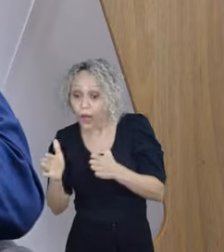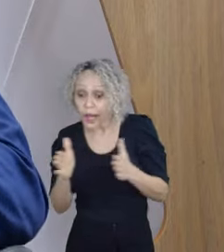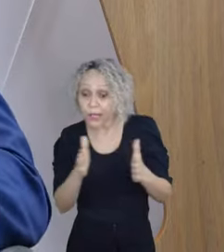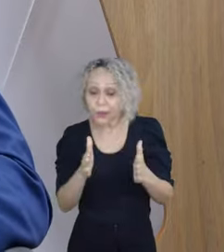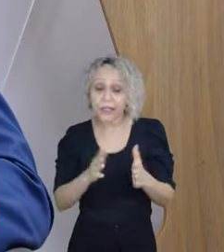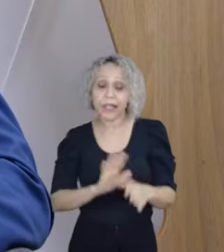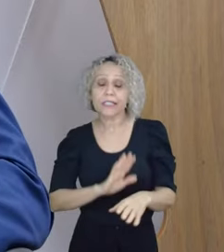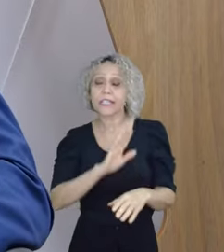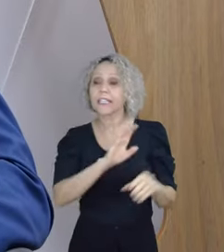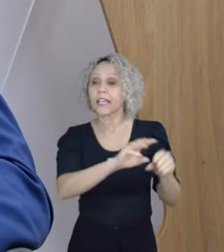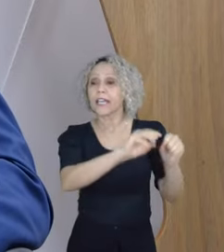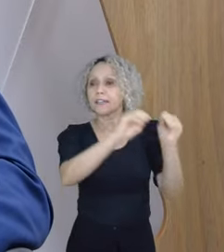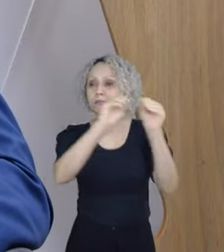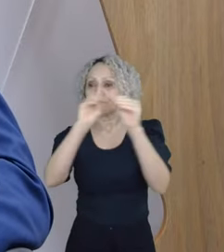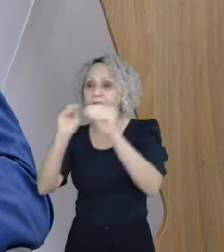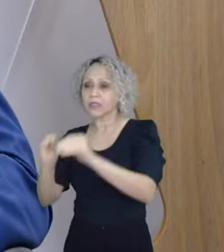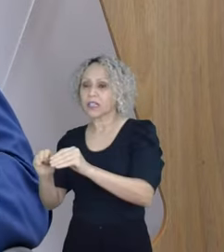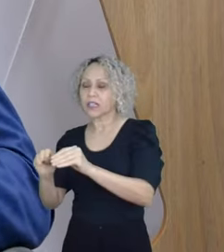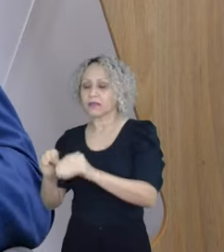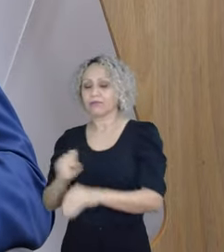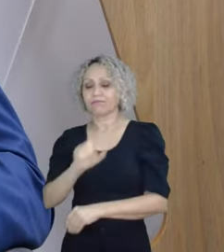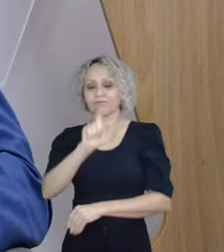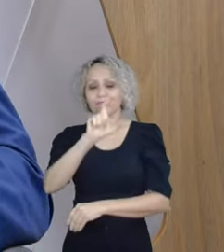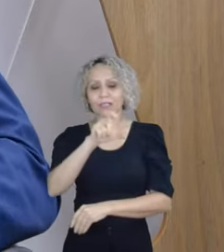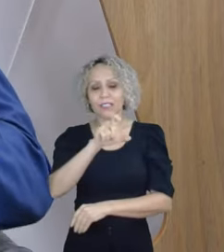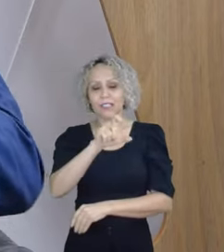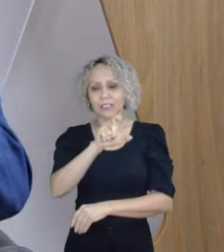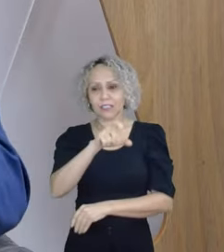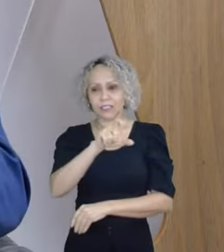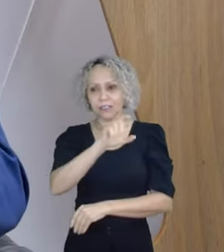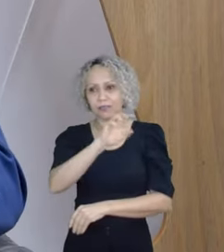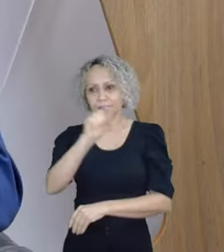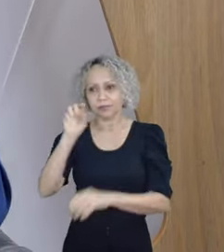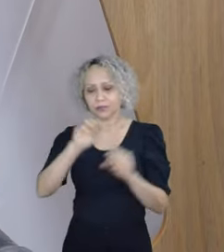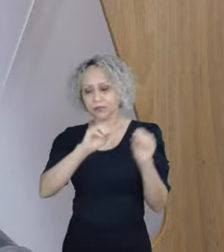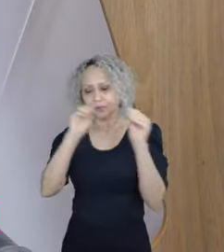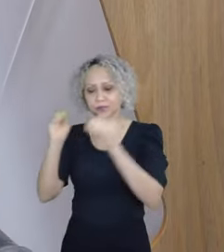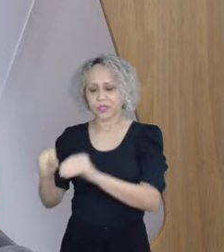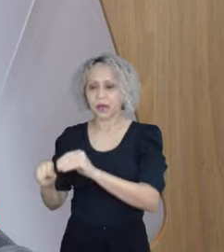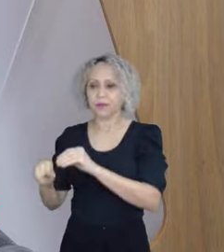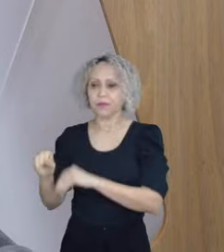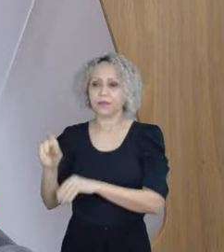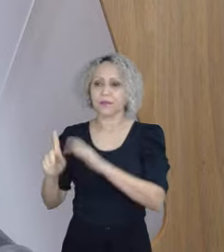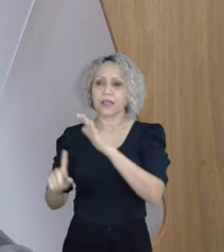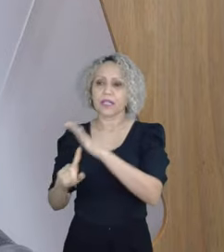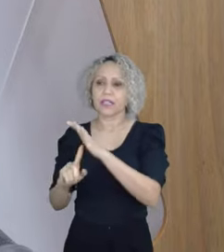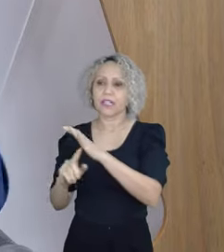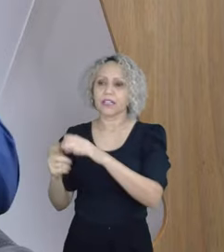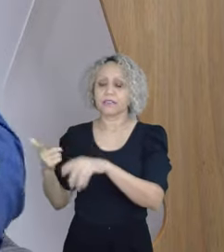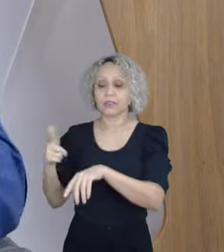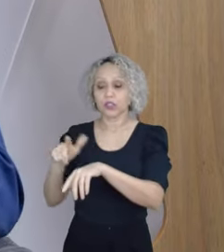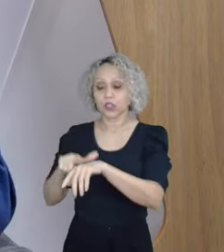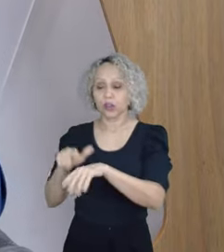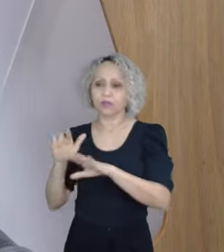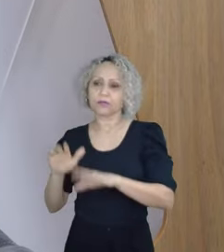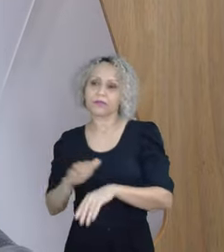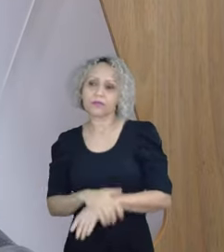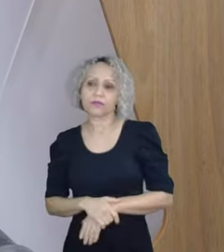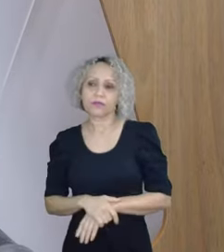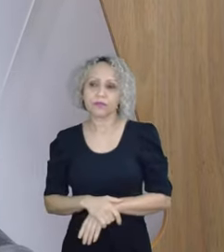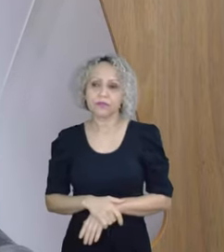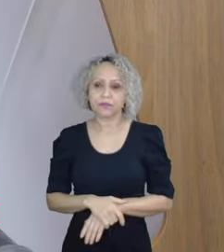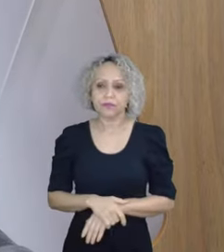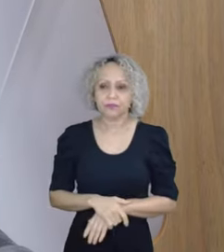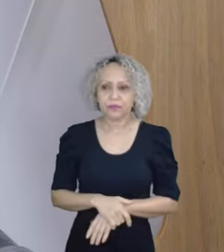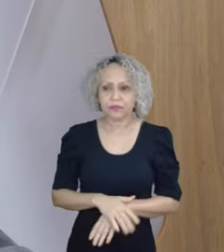eleitorais, para barrar essa transferência de título. Mas eu me motivei a deixar isso mais explícito, até para ser uma coisa educativa, para daqui a pouco um vereador de boa